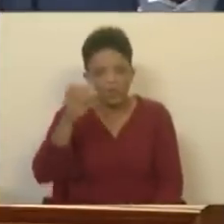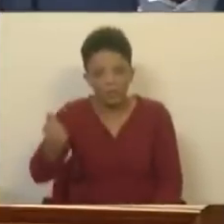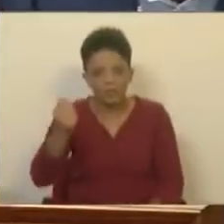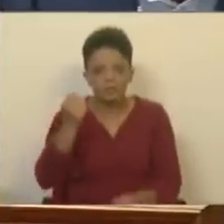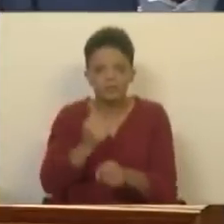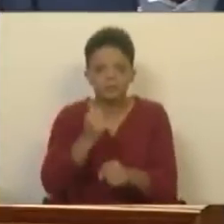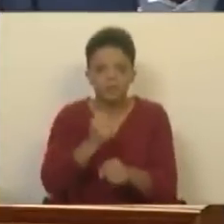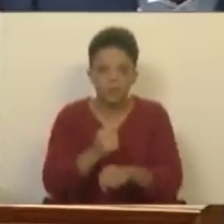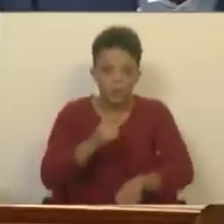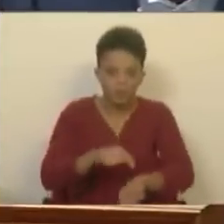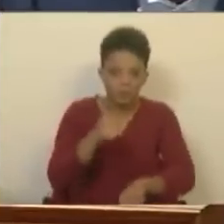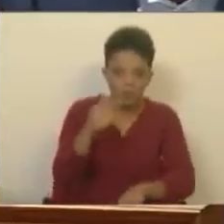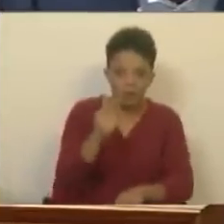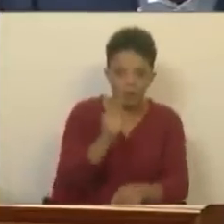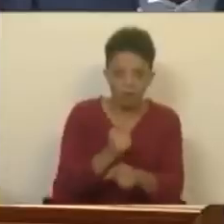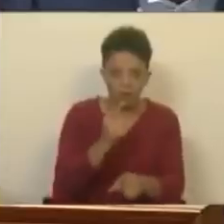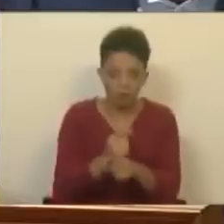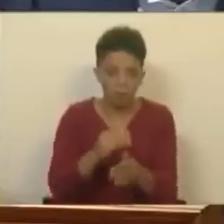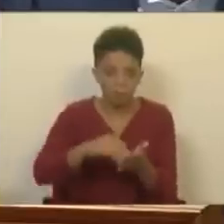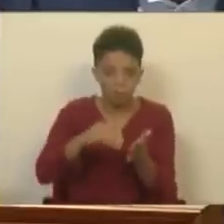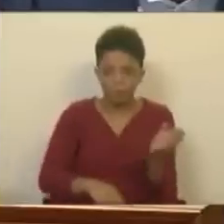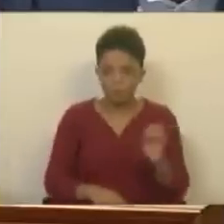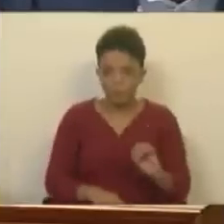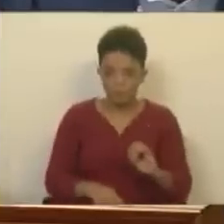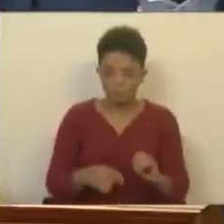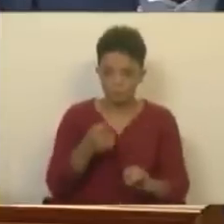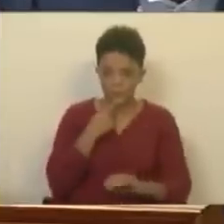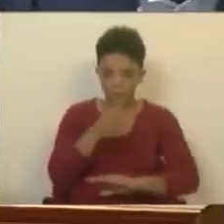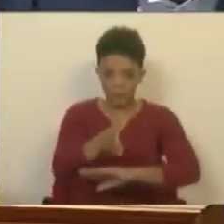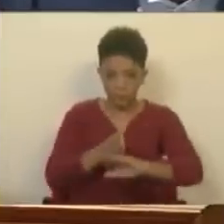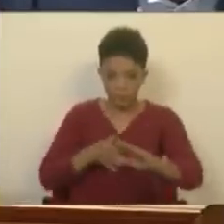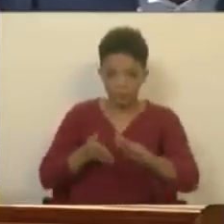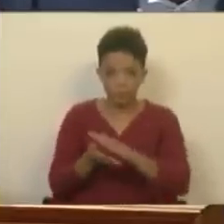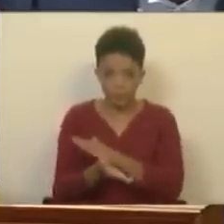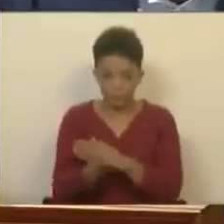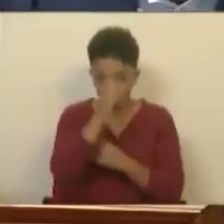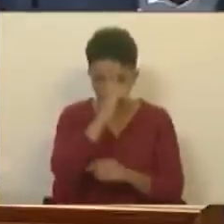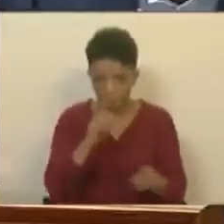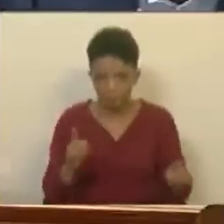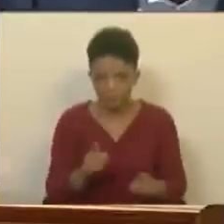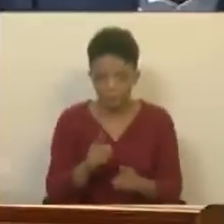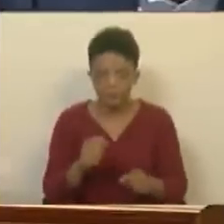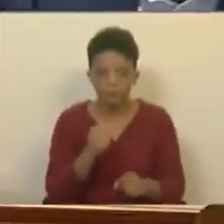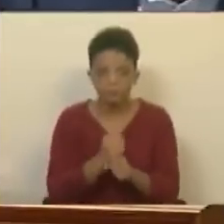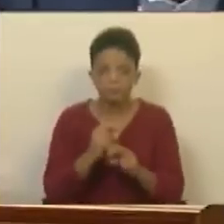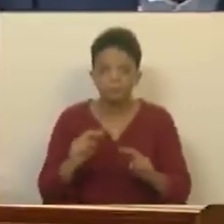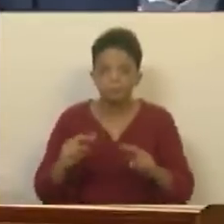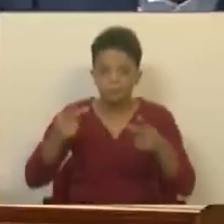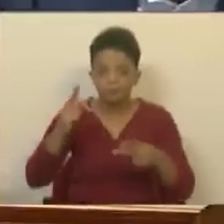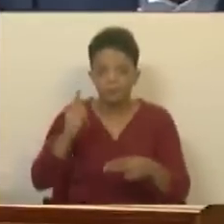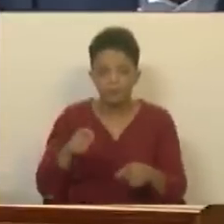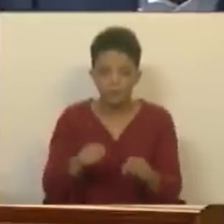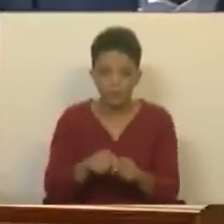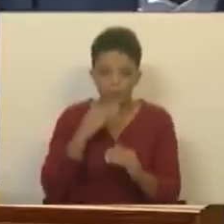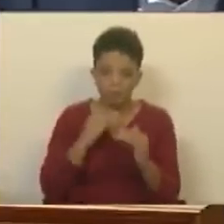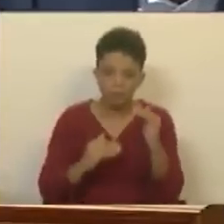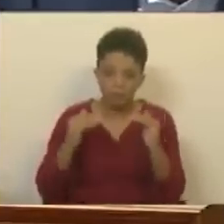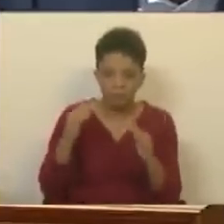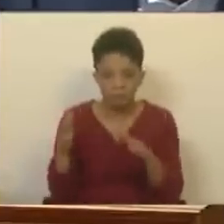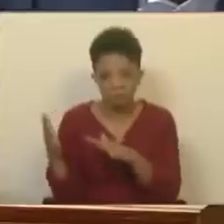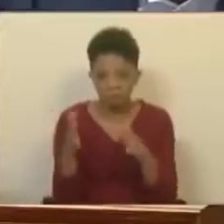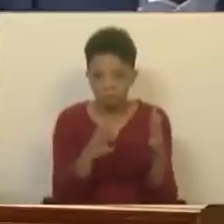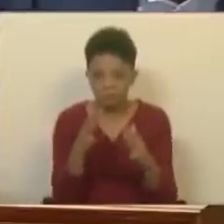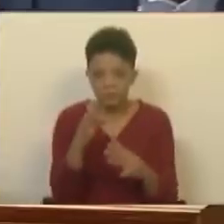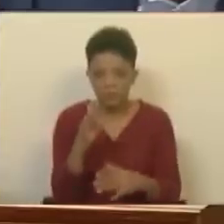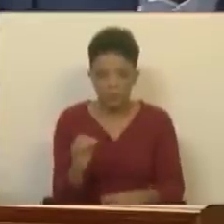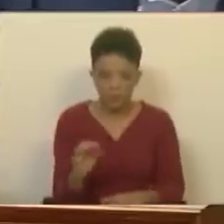temos de serviço que continua no serviculados Aliás a média de entrada de de professores na carreira é com uma idade por volta